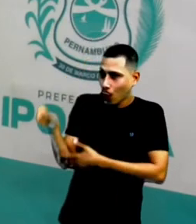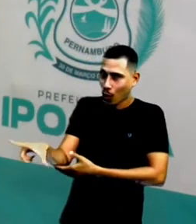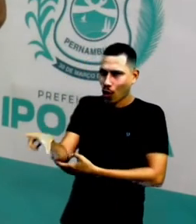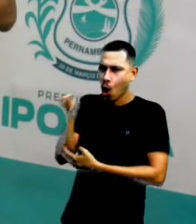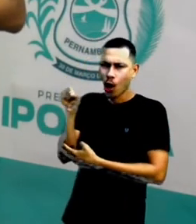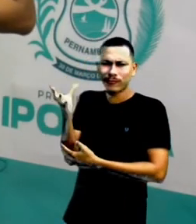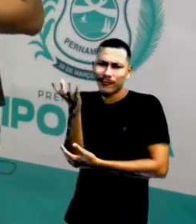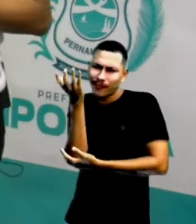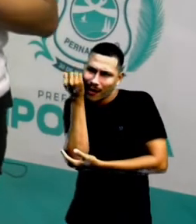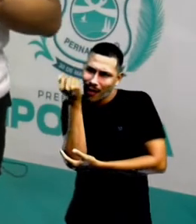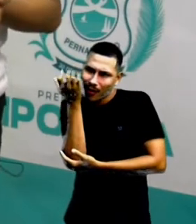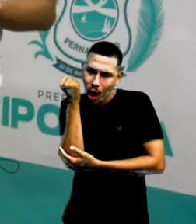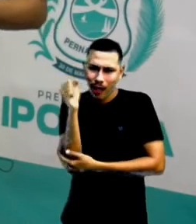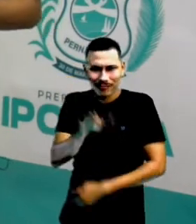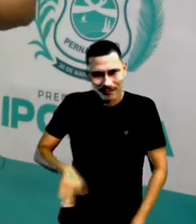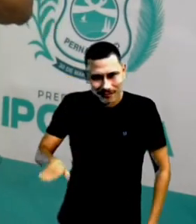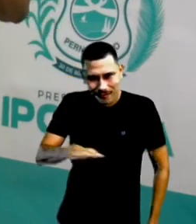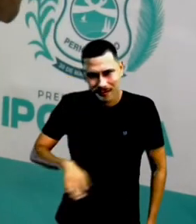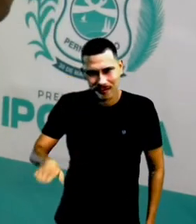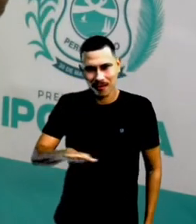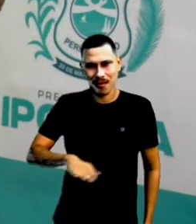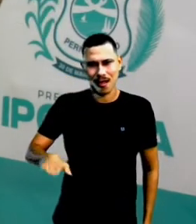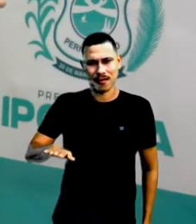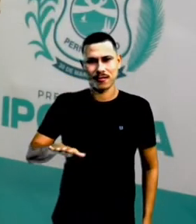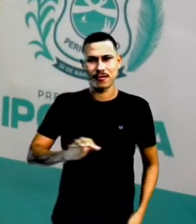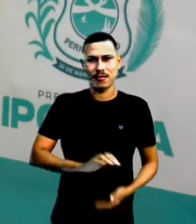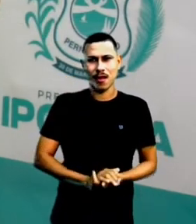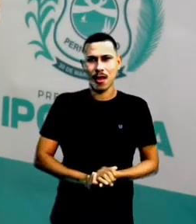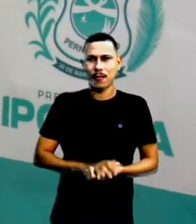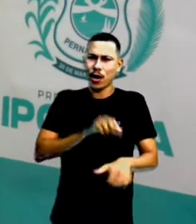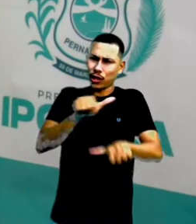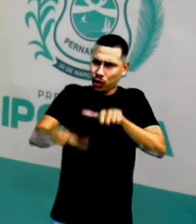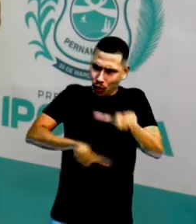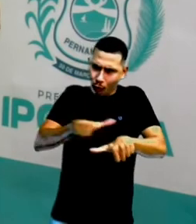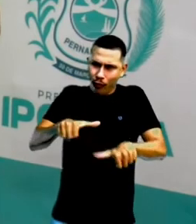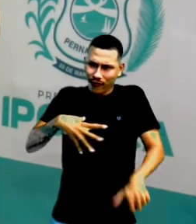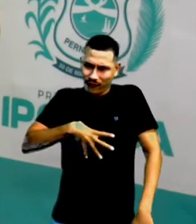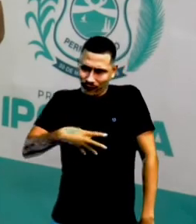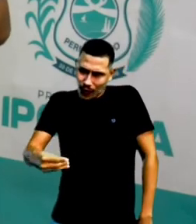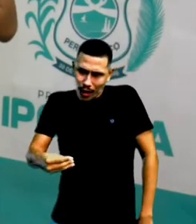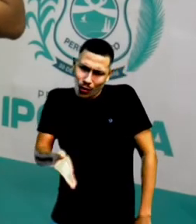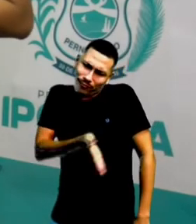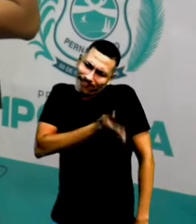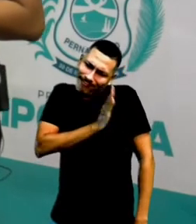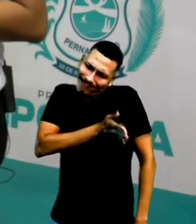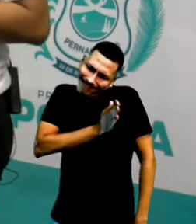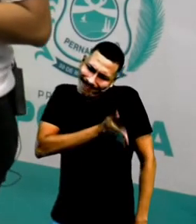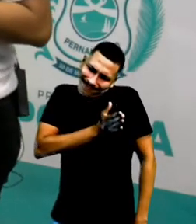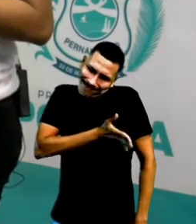decide adotar uma criança para chamar de filho. É o filho do coração.